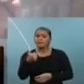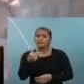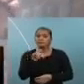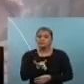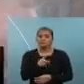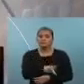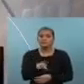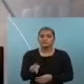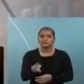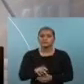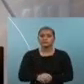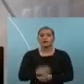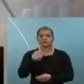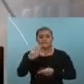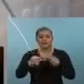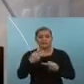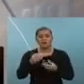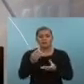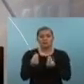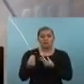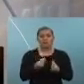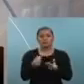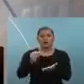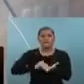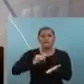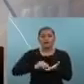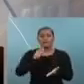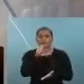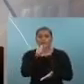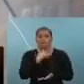senhor presidente, a partir de hoje nós vamos falar muito sobre a falta d'água aqui no estado do Rio Grande do Norte. Vai ser nossa bandeira.